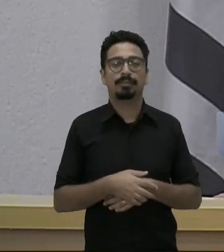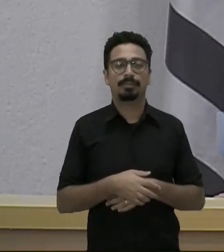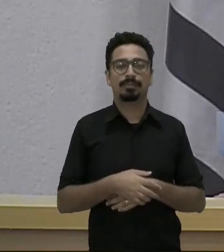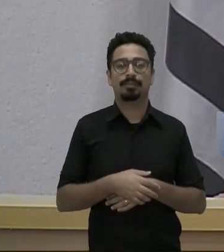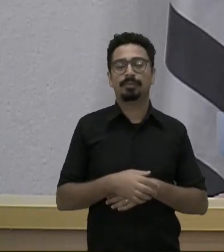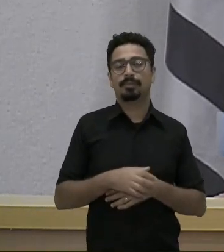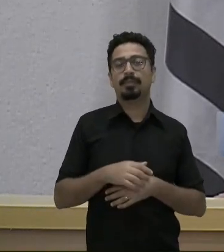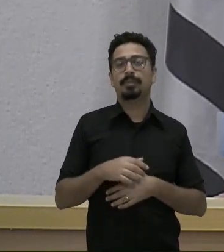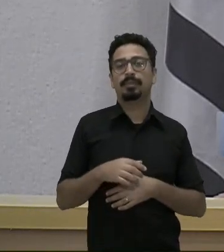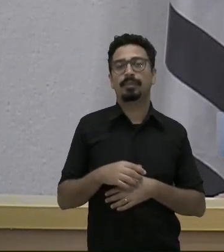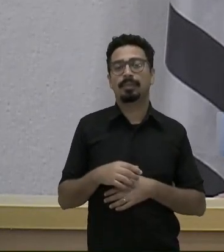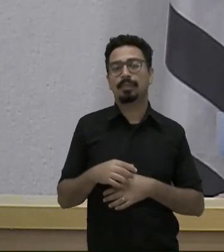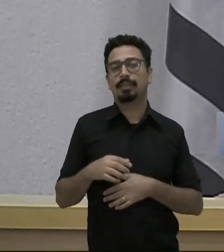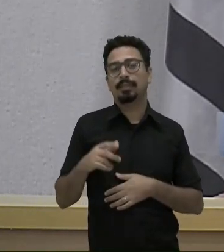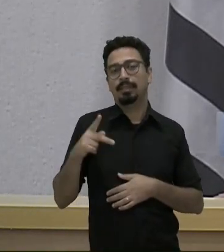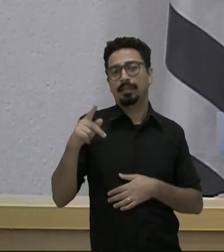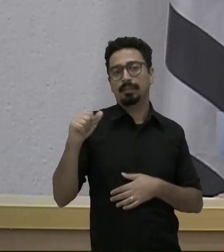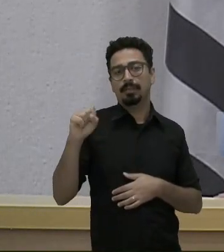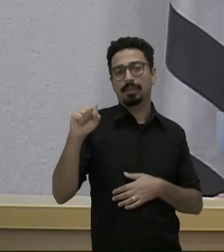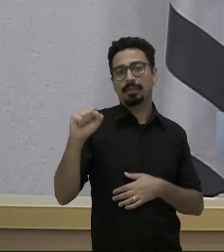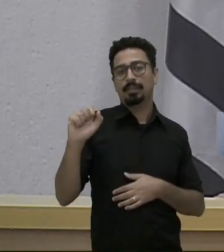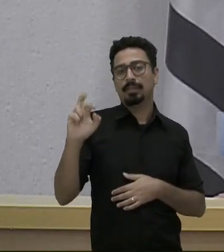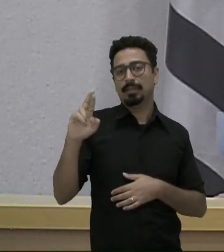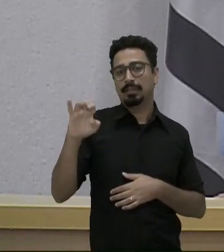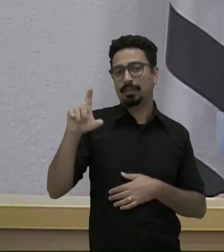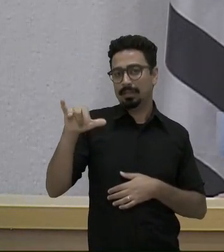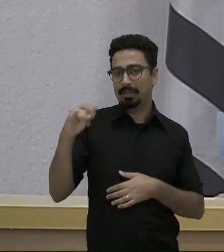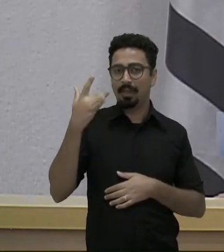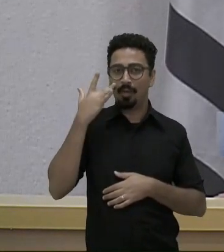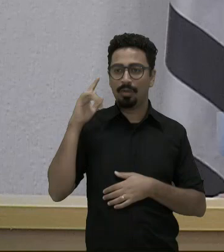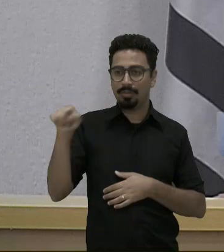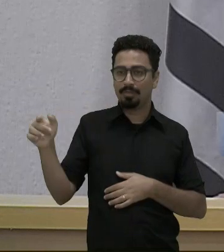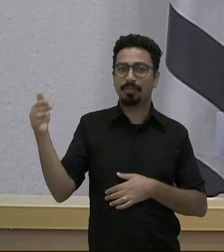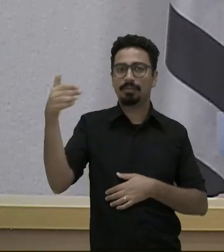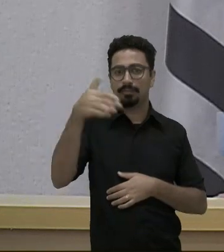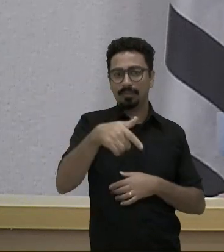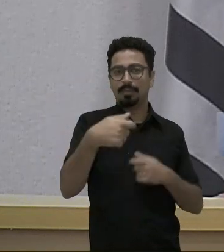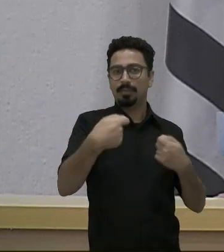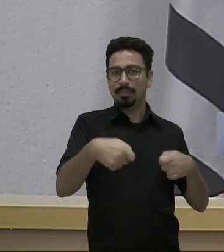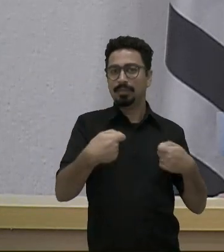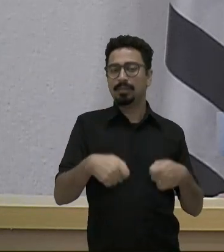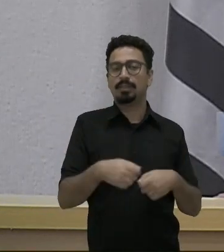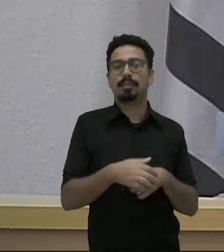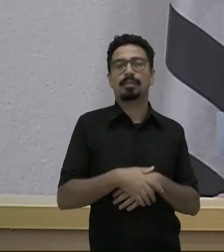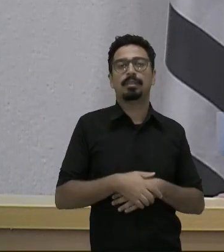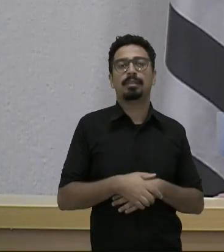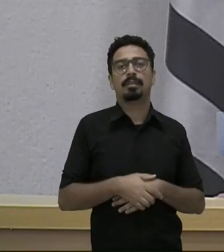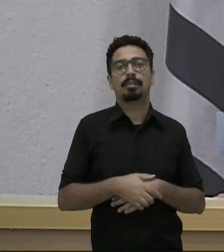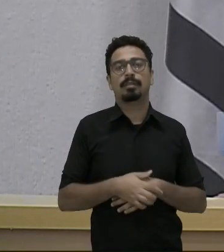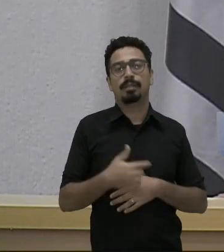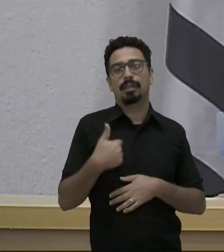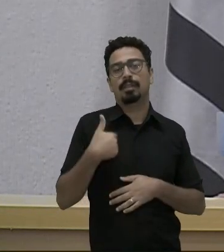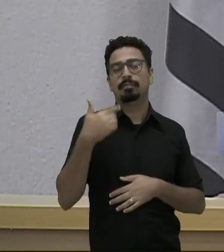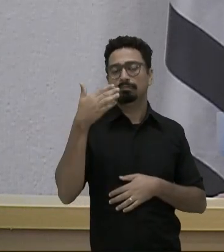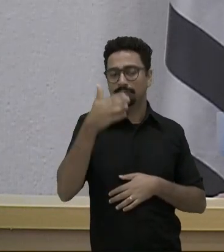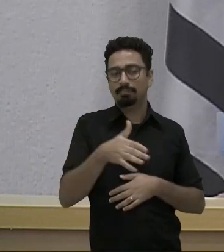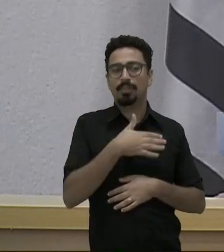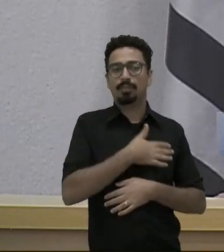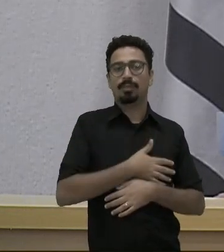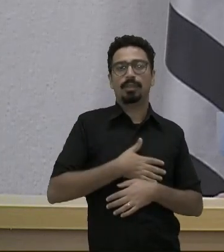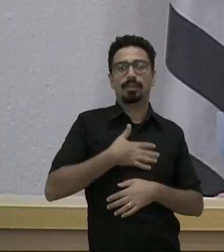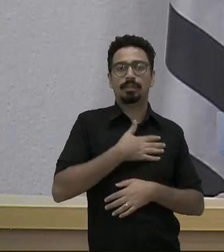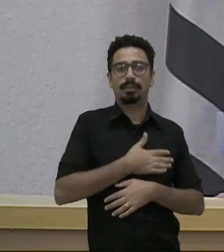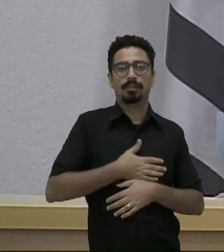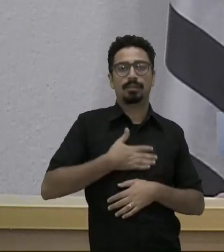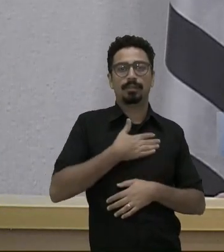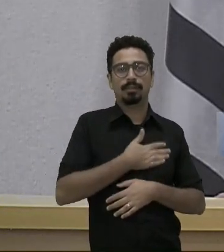falou: Fábio, eu acho que você tem que ir lá. Eu falei: eu acho também. E vou com muita satisfação. Além